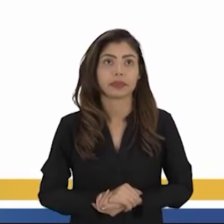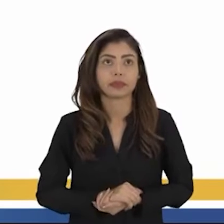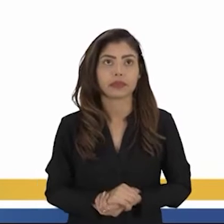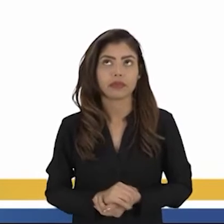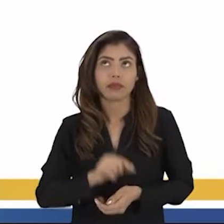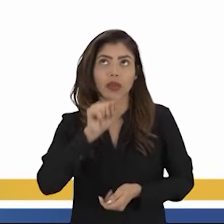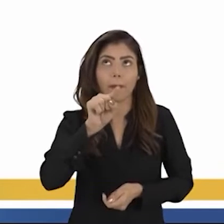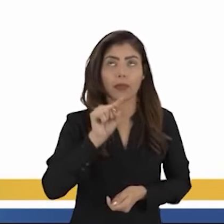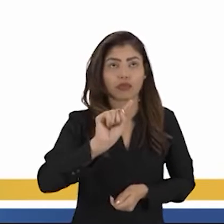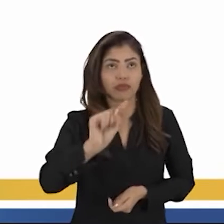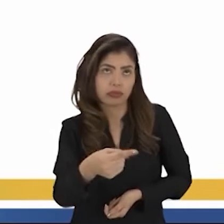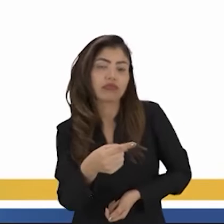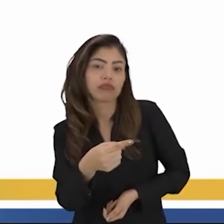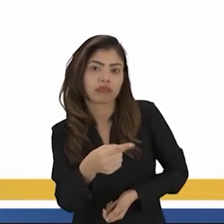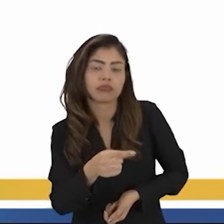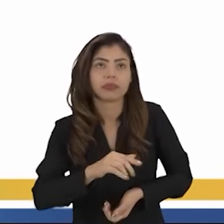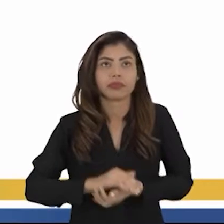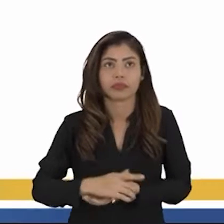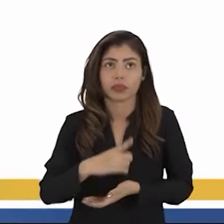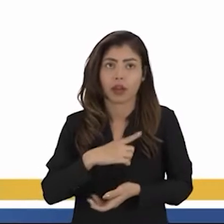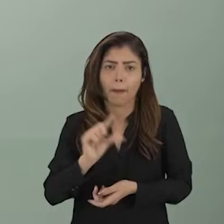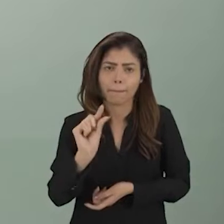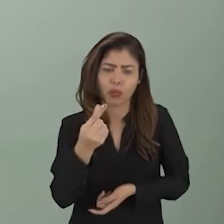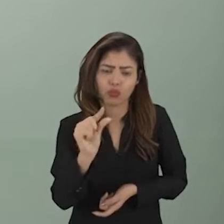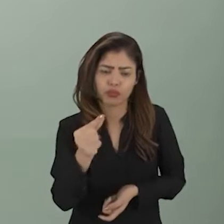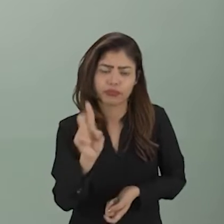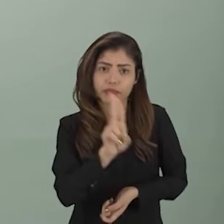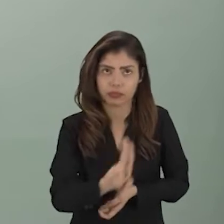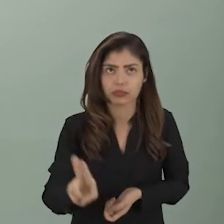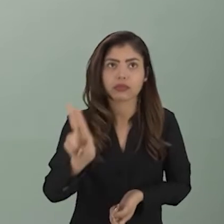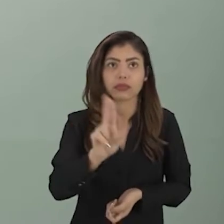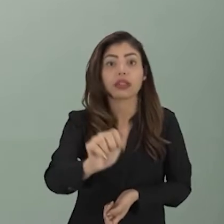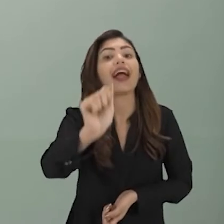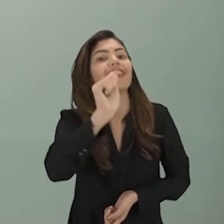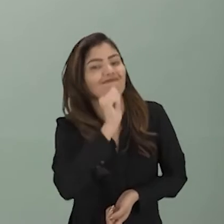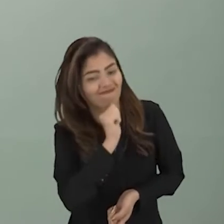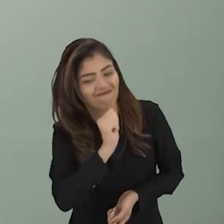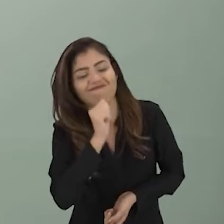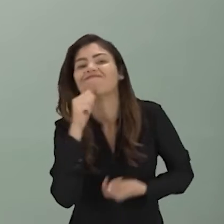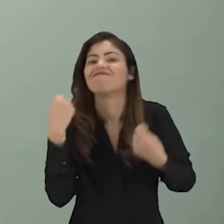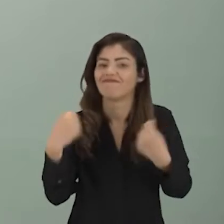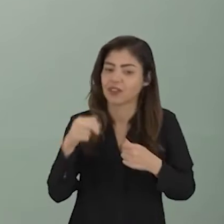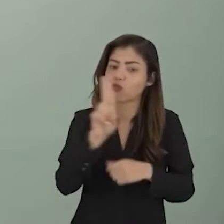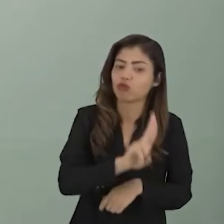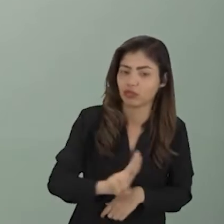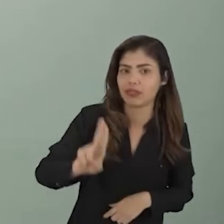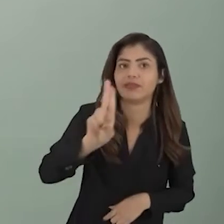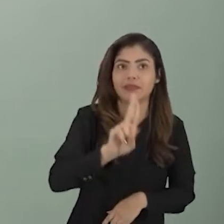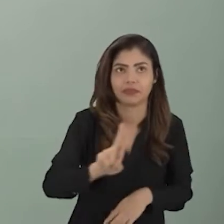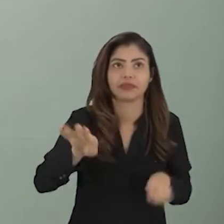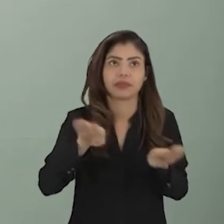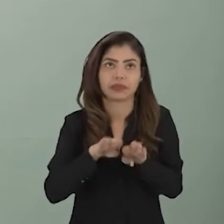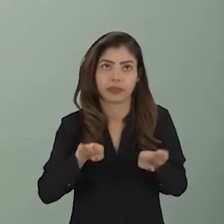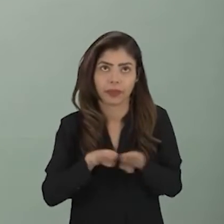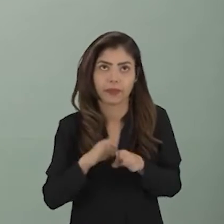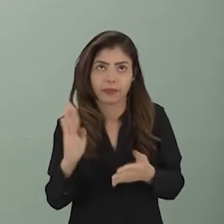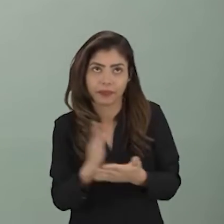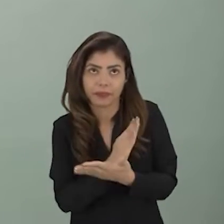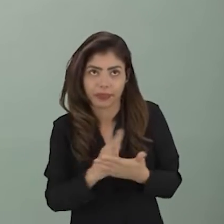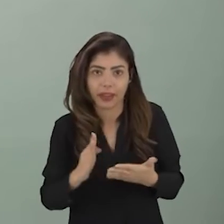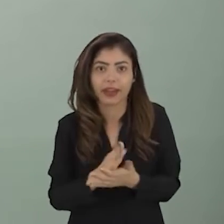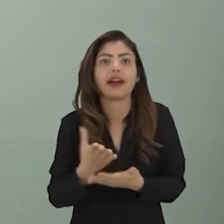Ponto e vírgula. O ponto e vírgula, ele é pouco utilizado, mas ainda é necessário sua utilização. Apesar de alguns